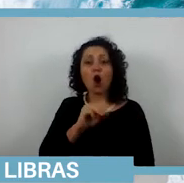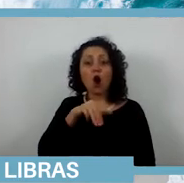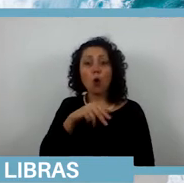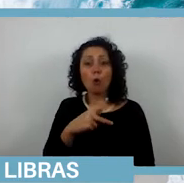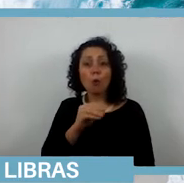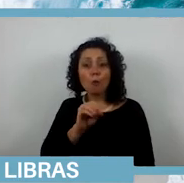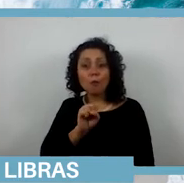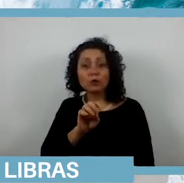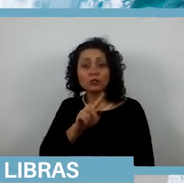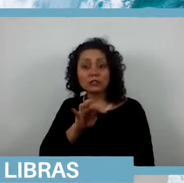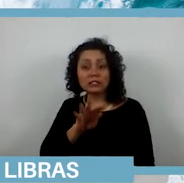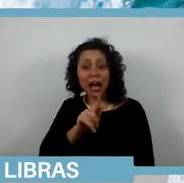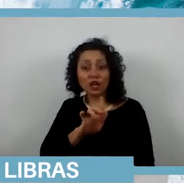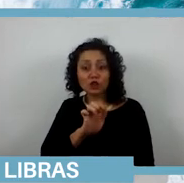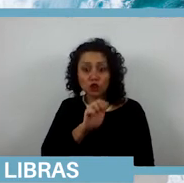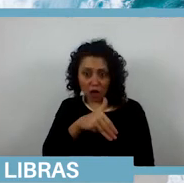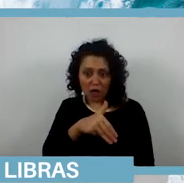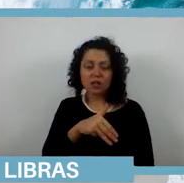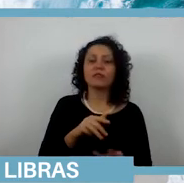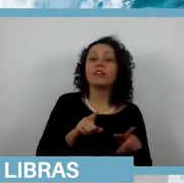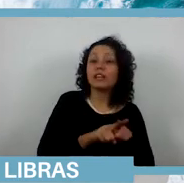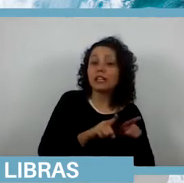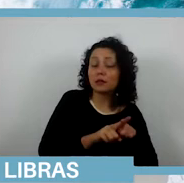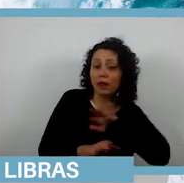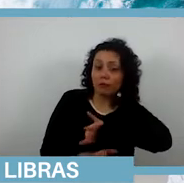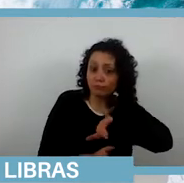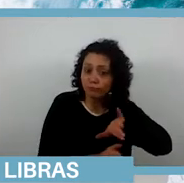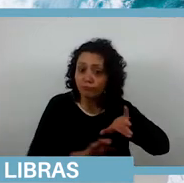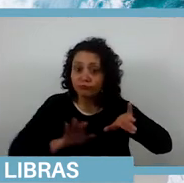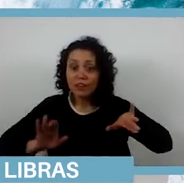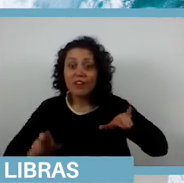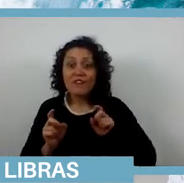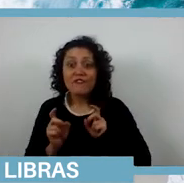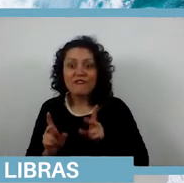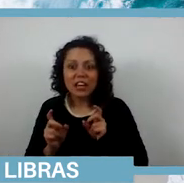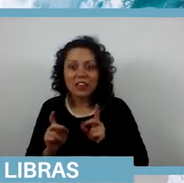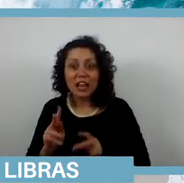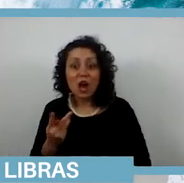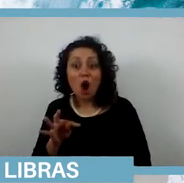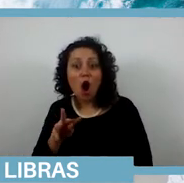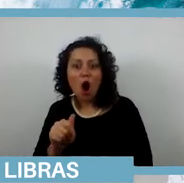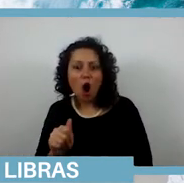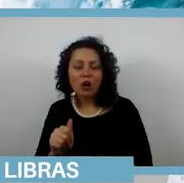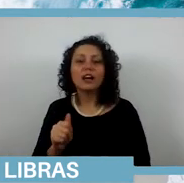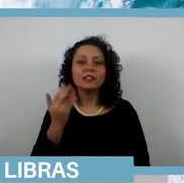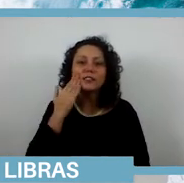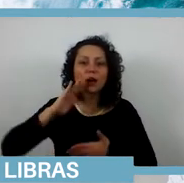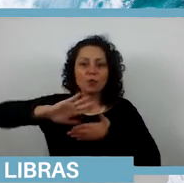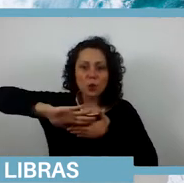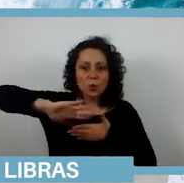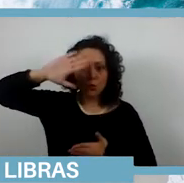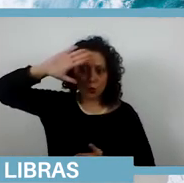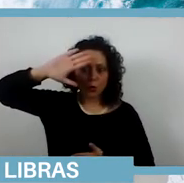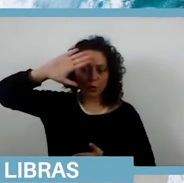é comercial vender o começo a fazer a composteira e as hortas em casa que fazer a hortas verticais né a gente